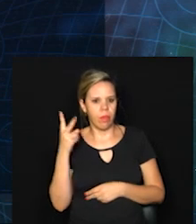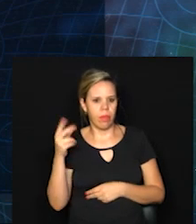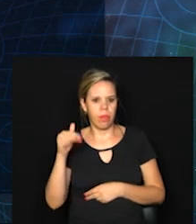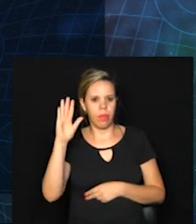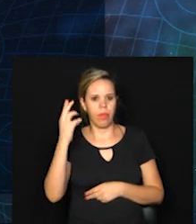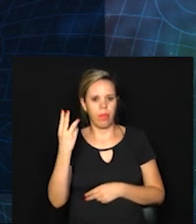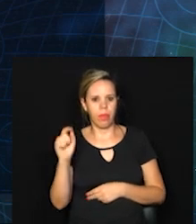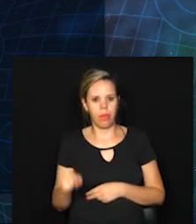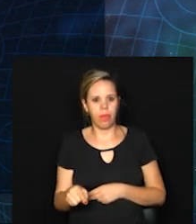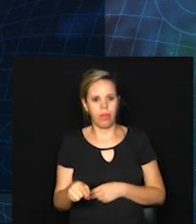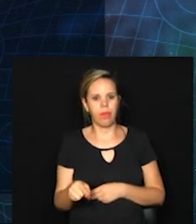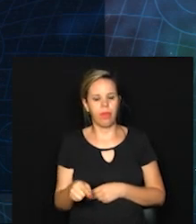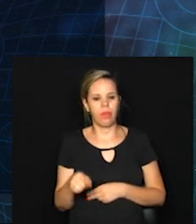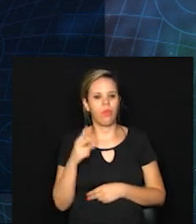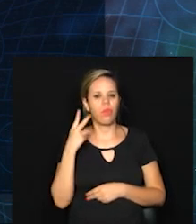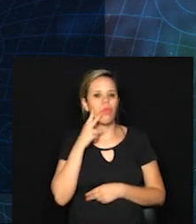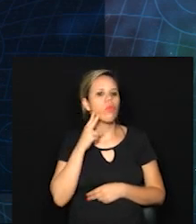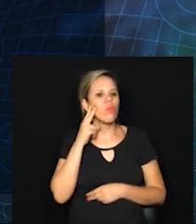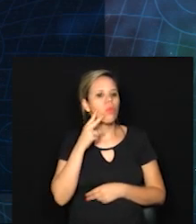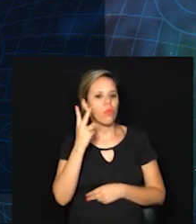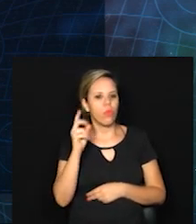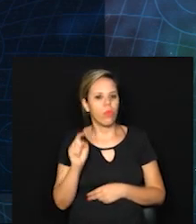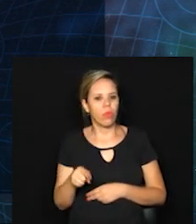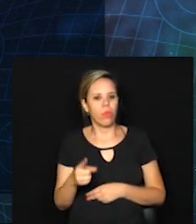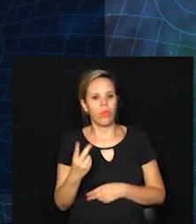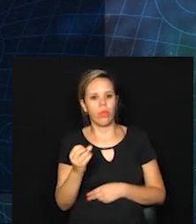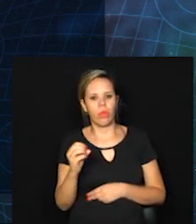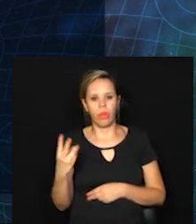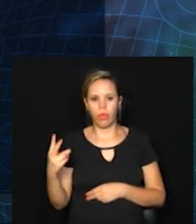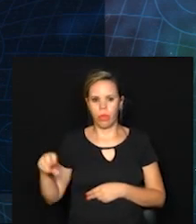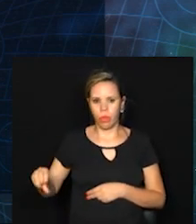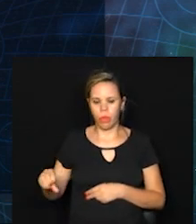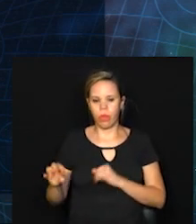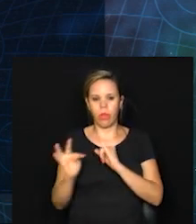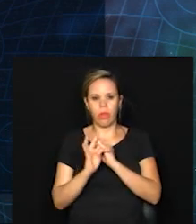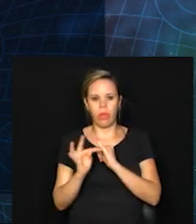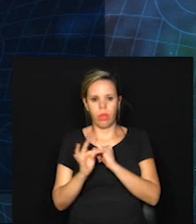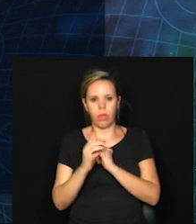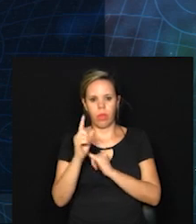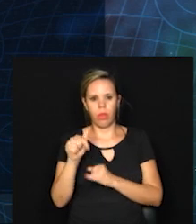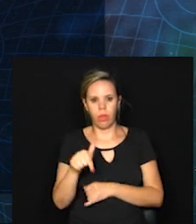3 mil casos, Vinhedo 2.029, Itatiba